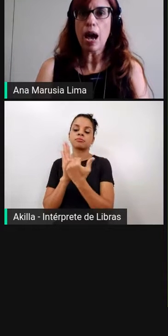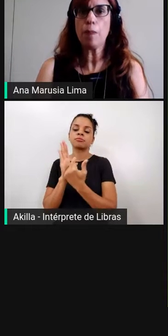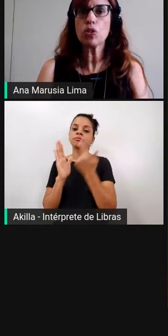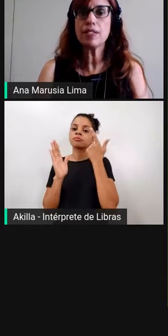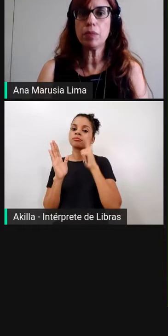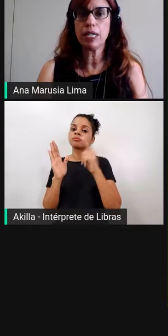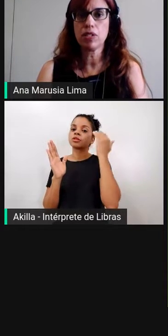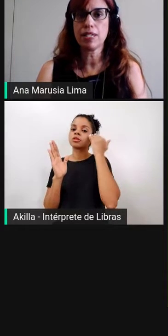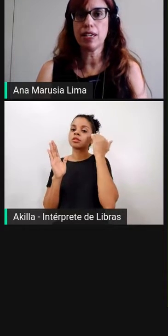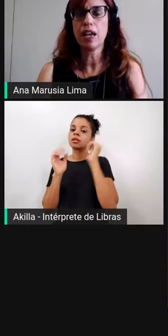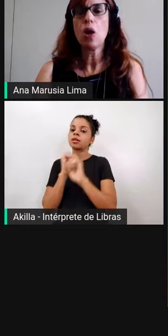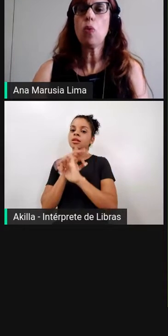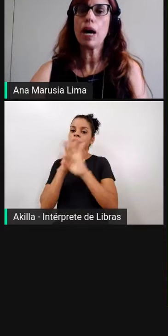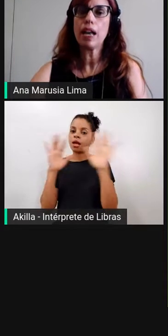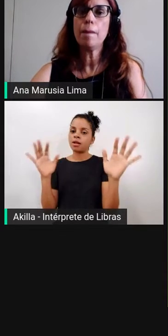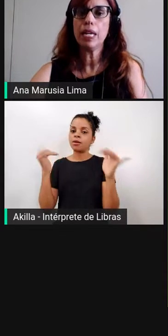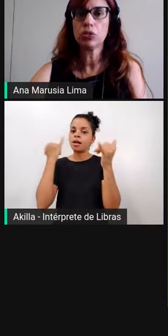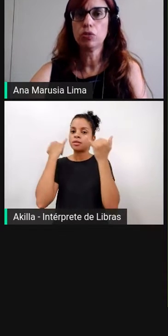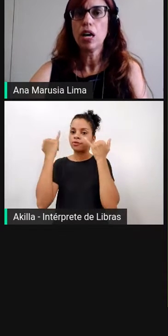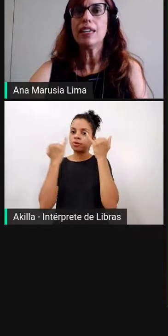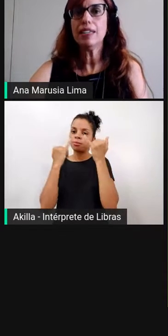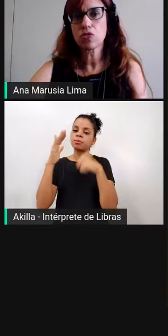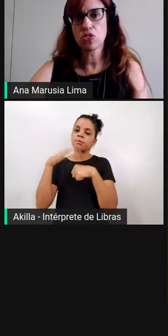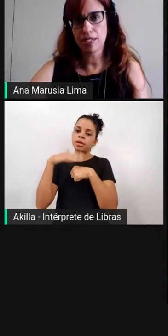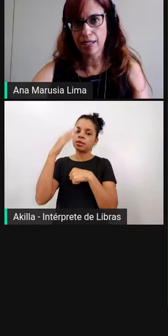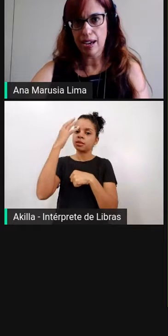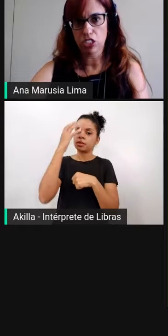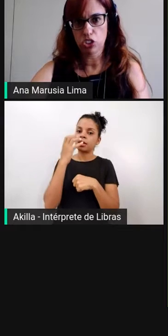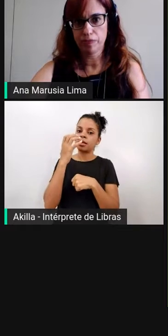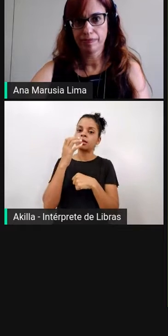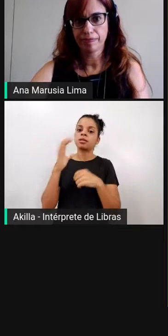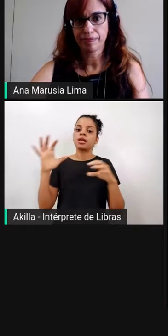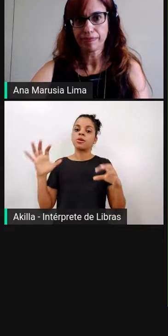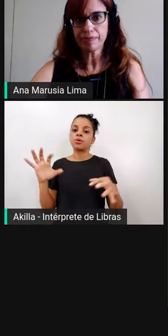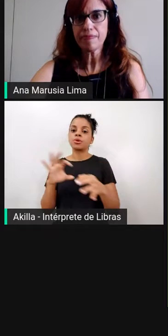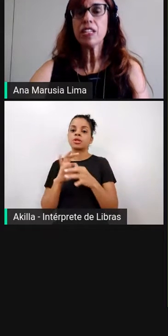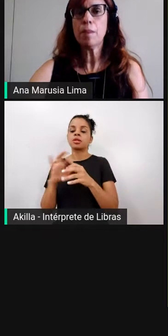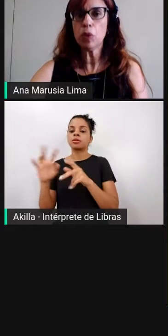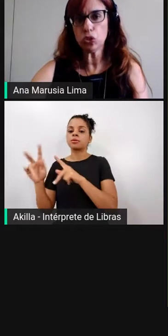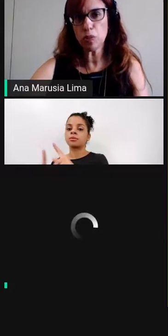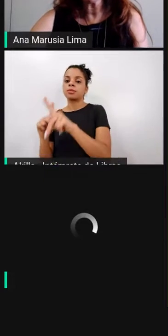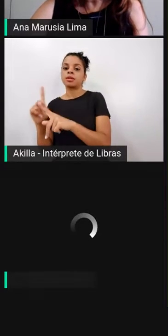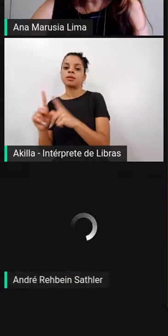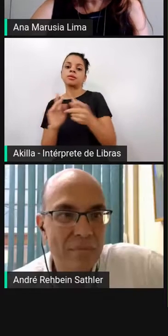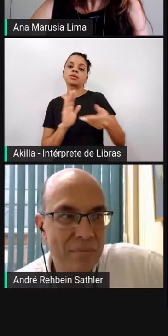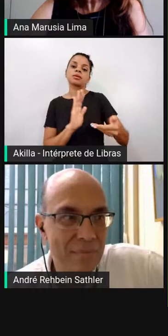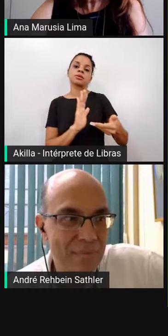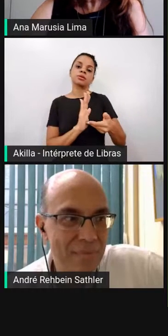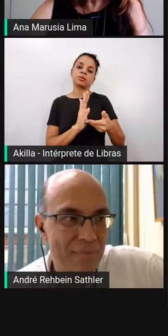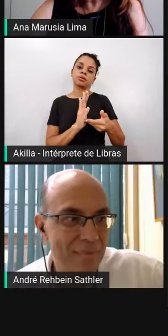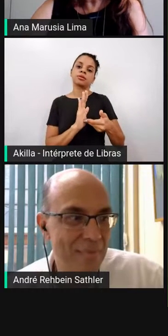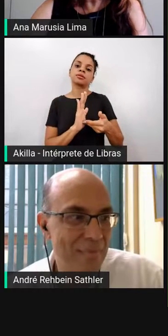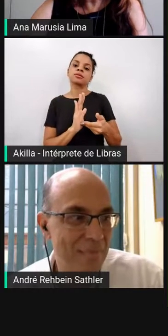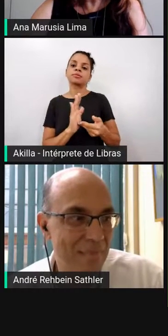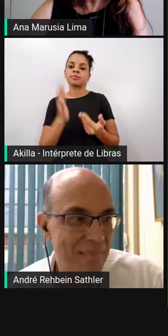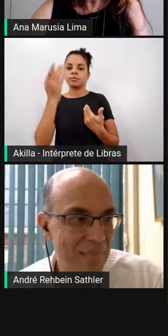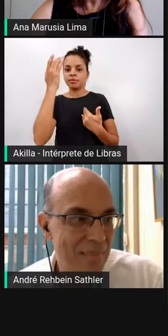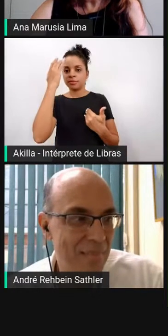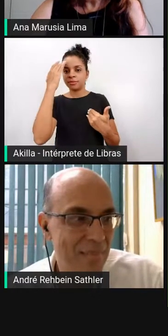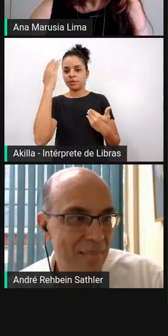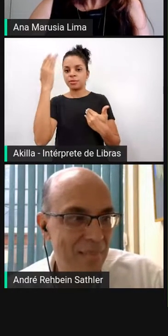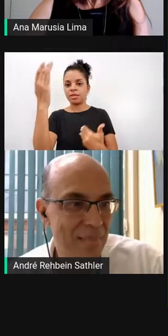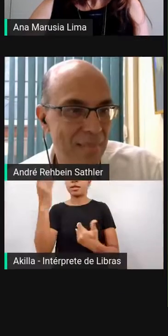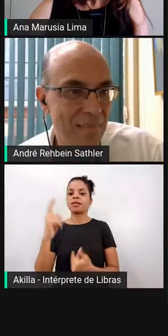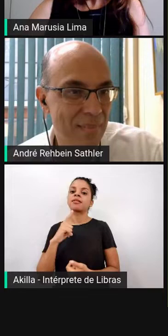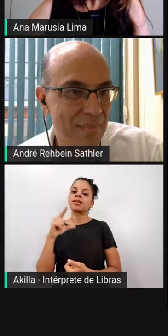sérias, aproximando, assim, o parlamento e a sociedade. Muito obrigada, está aqui o meu contato para